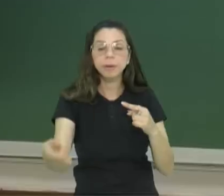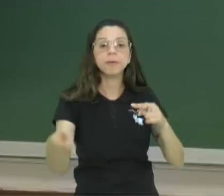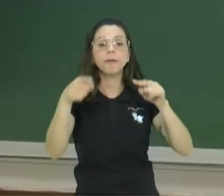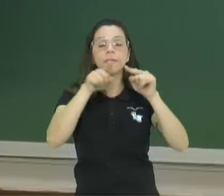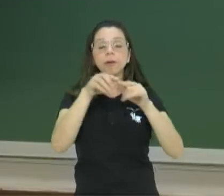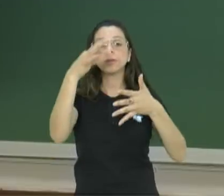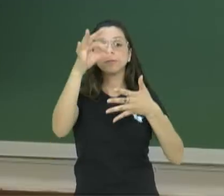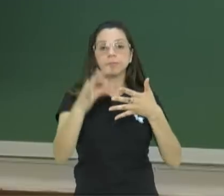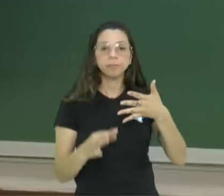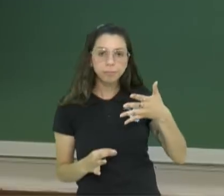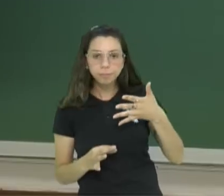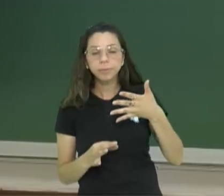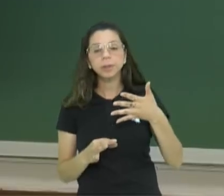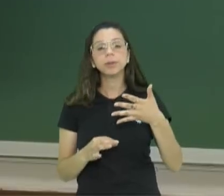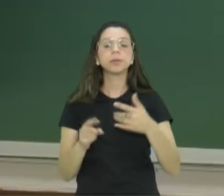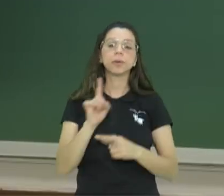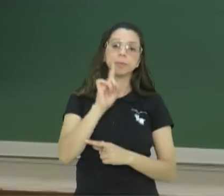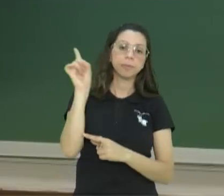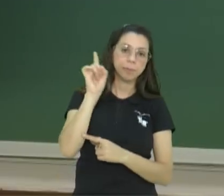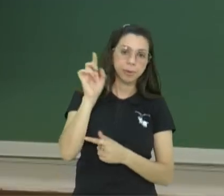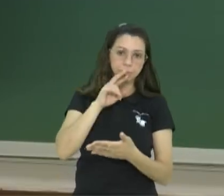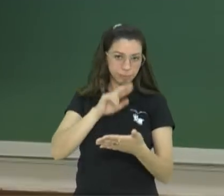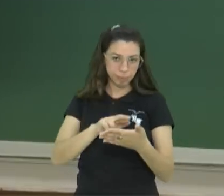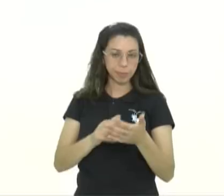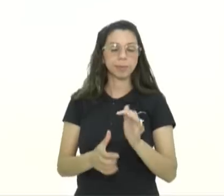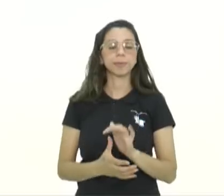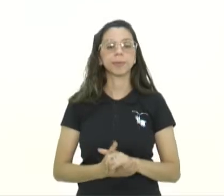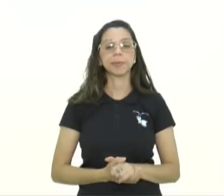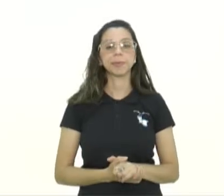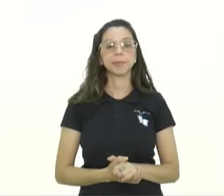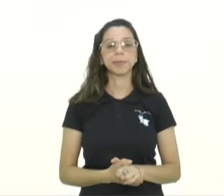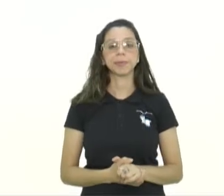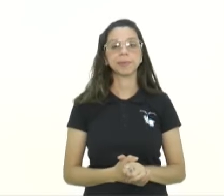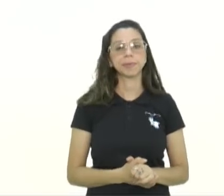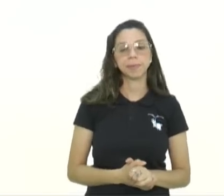volto para a gente comentar um pouquinho mais sobre essas respostas.